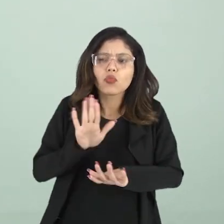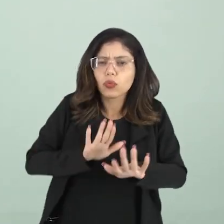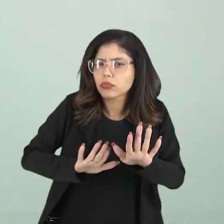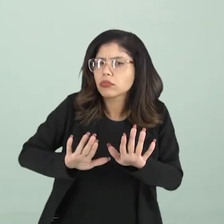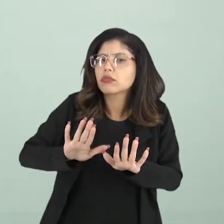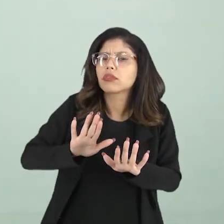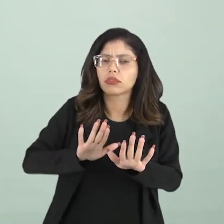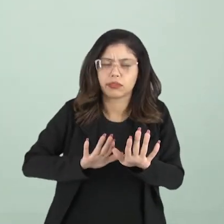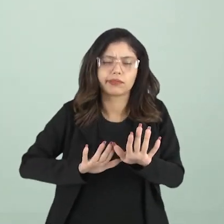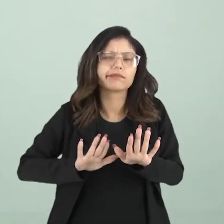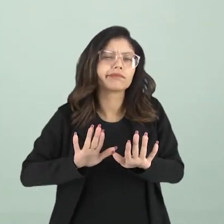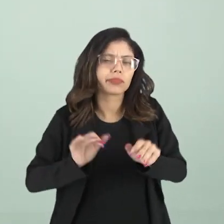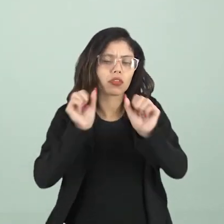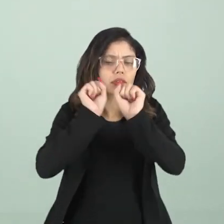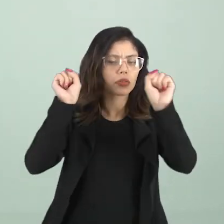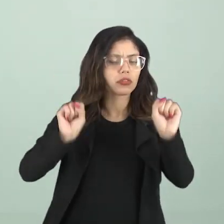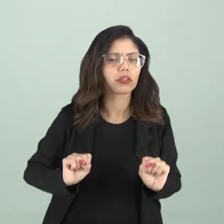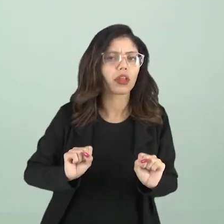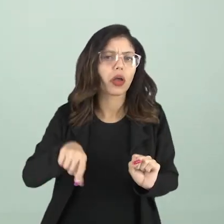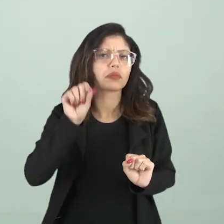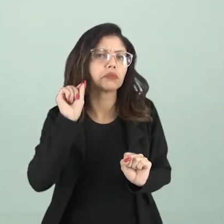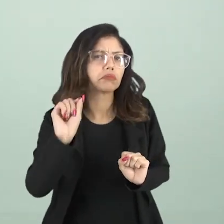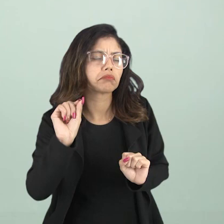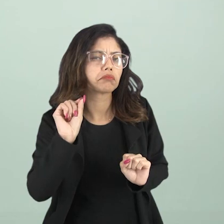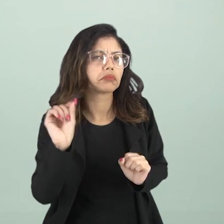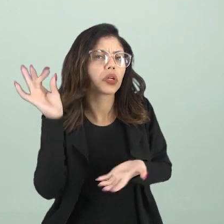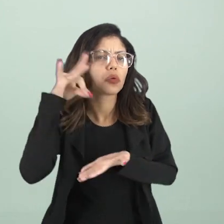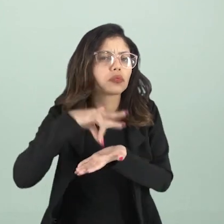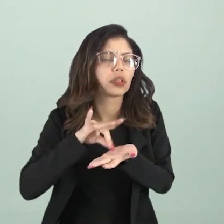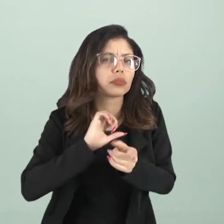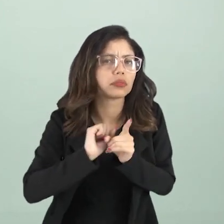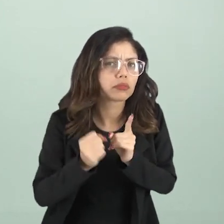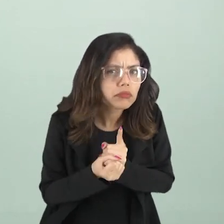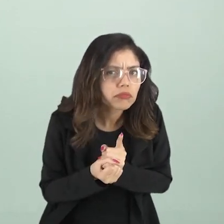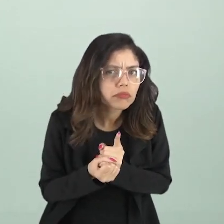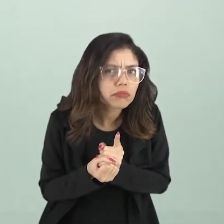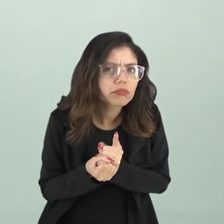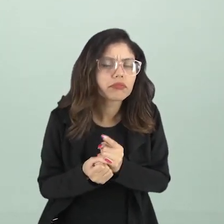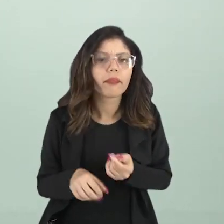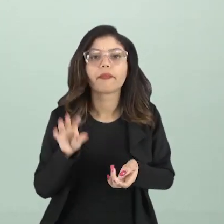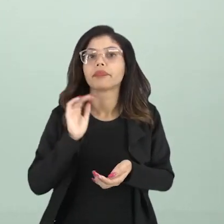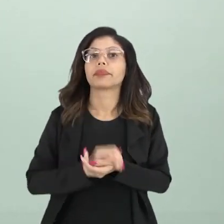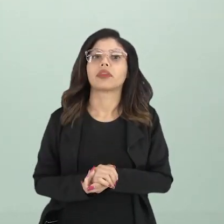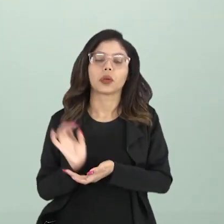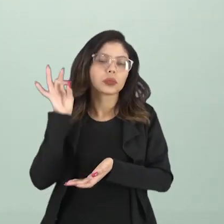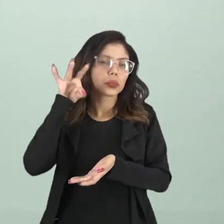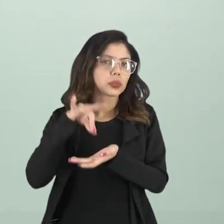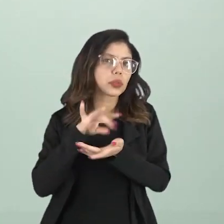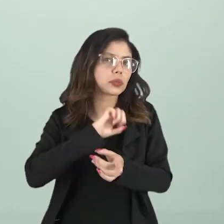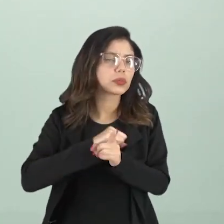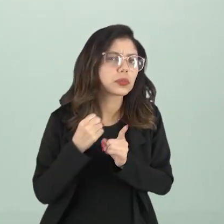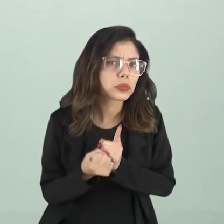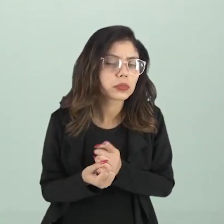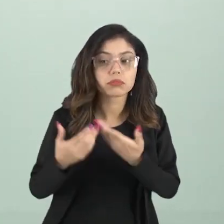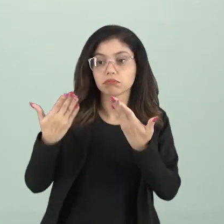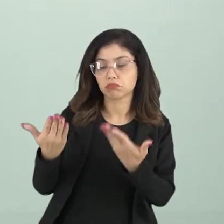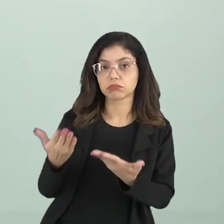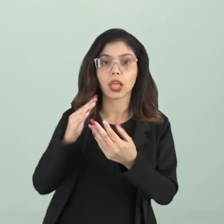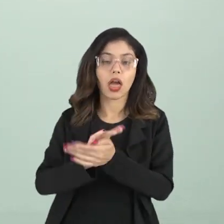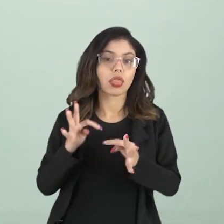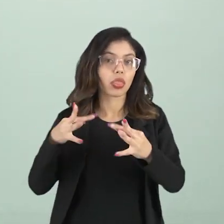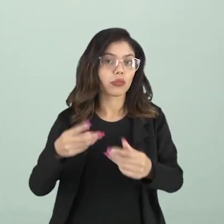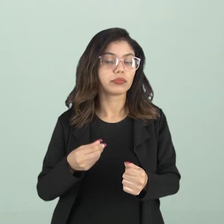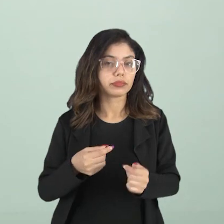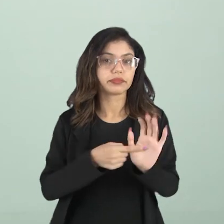de sistematizar o que seriam esses fatos sociais. E os fatos sociais, para ele, são